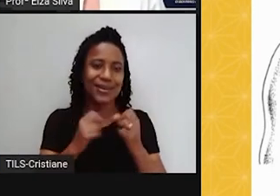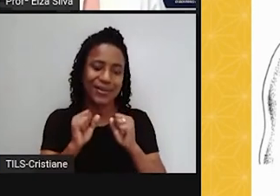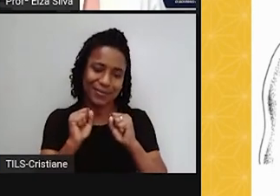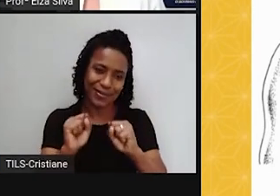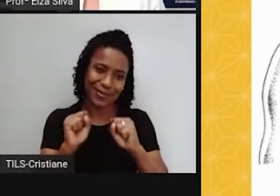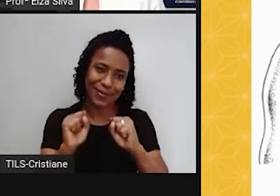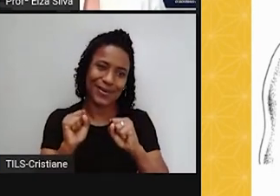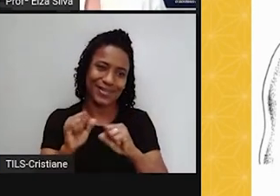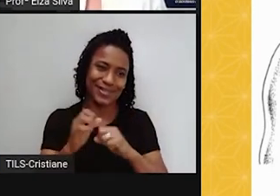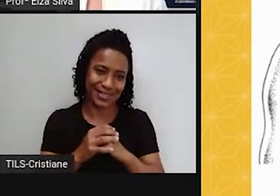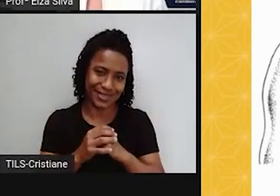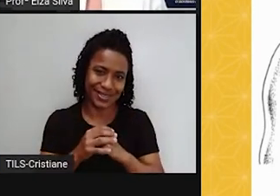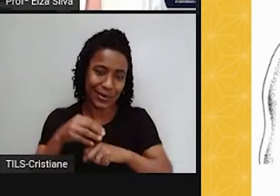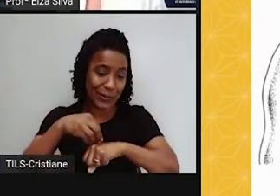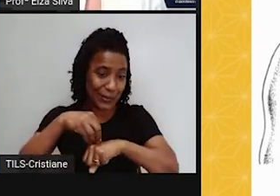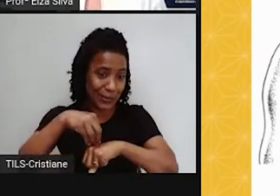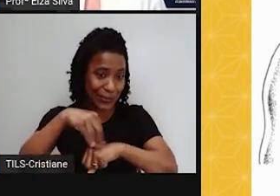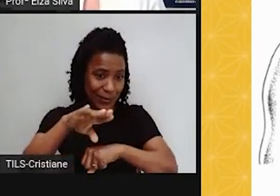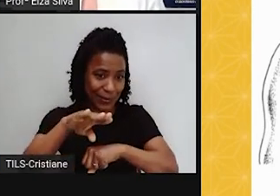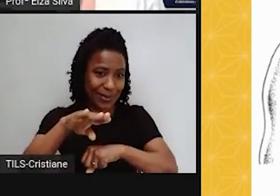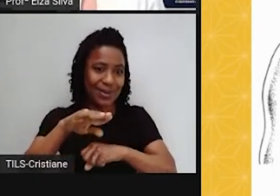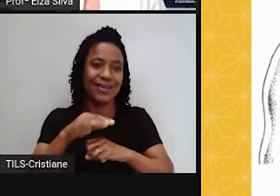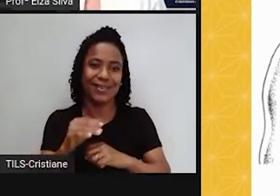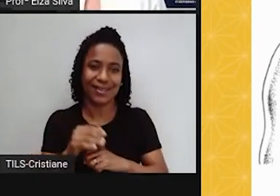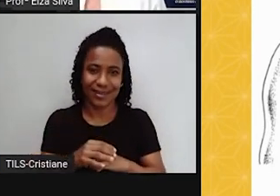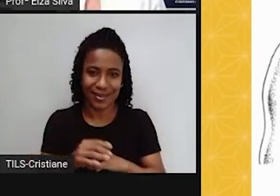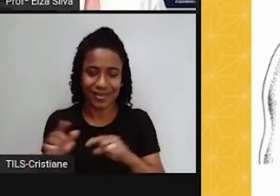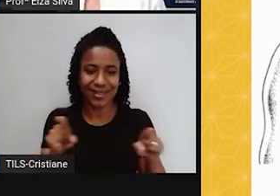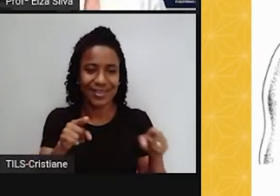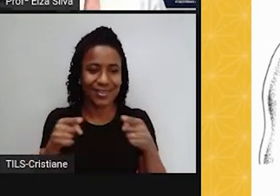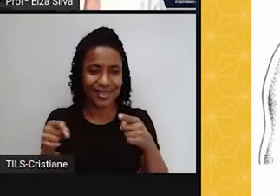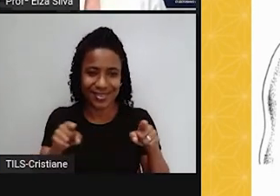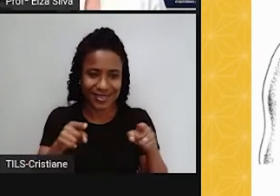como sugestão esta música, Yellow Fever.